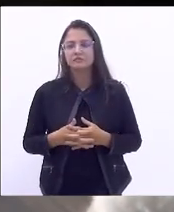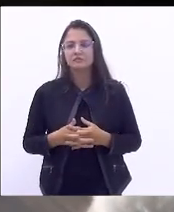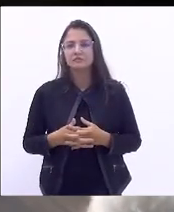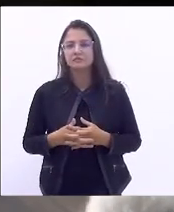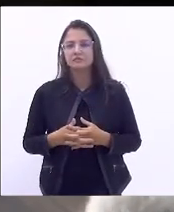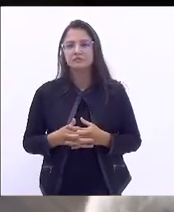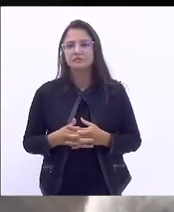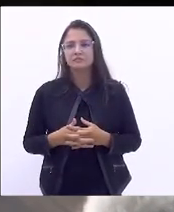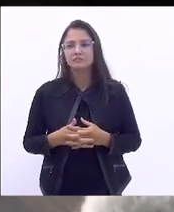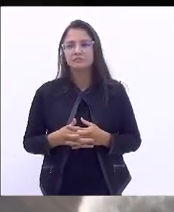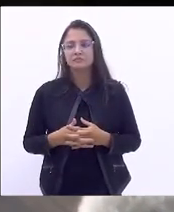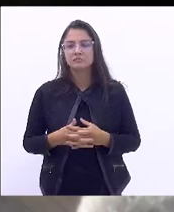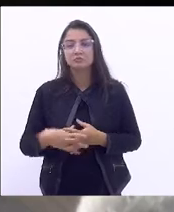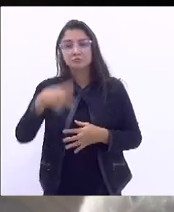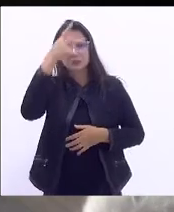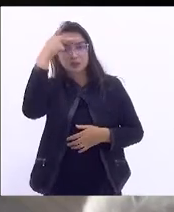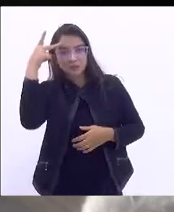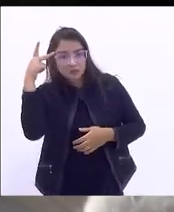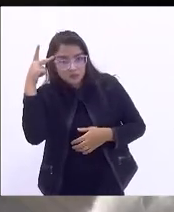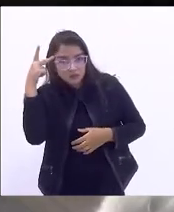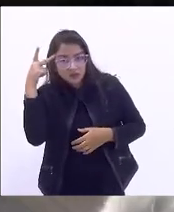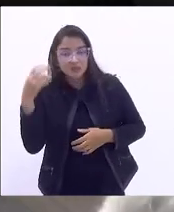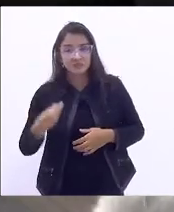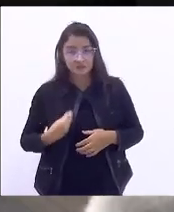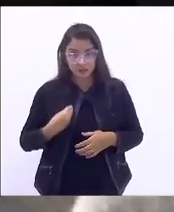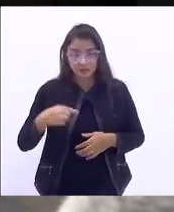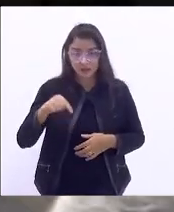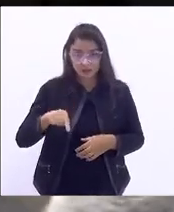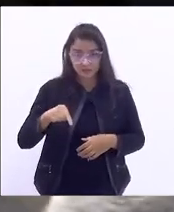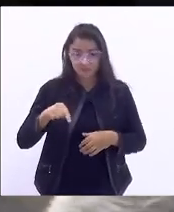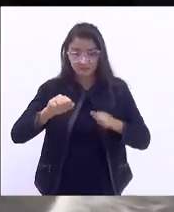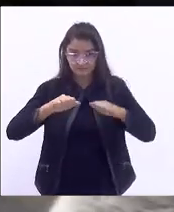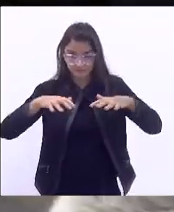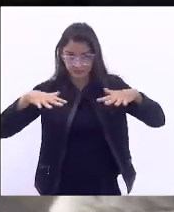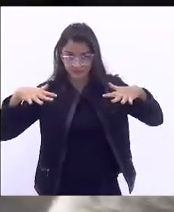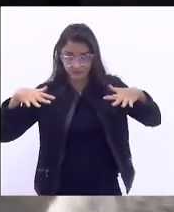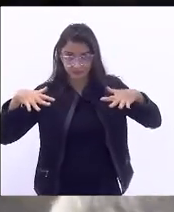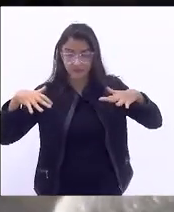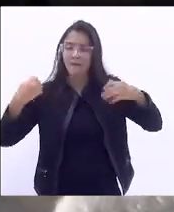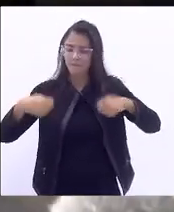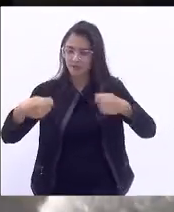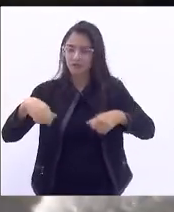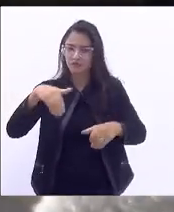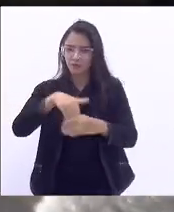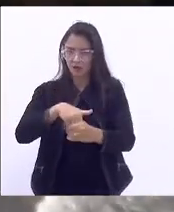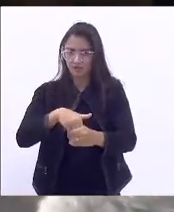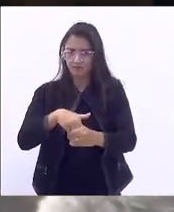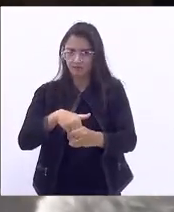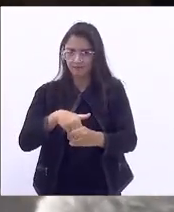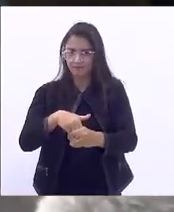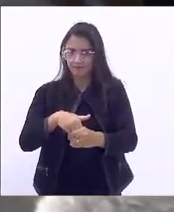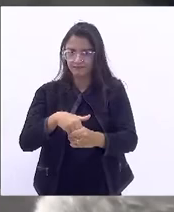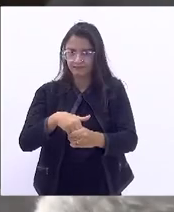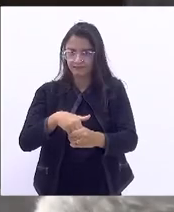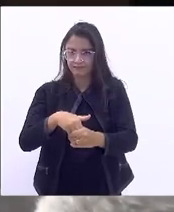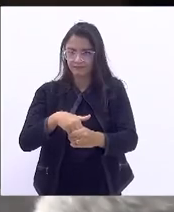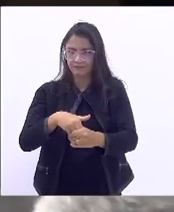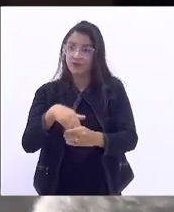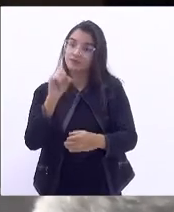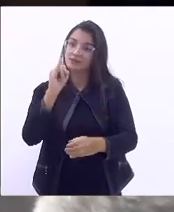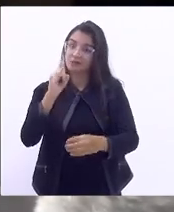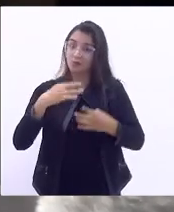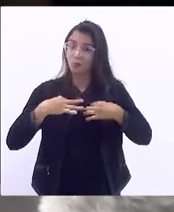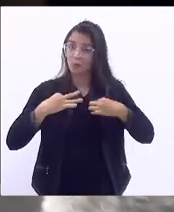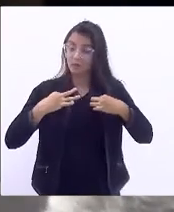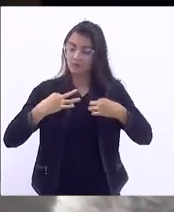Quem está no plenário tem que votar. Se tiver com os trajes